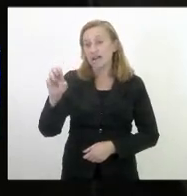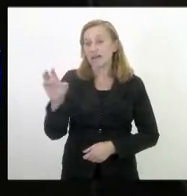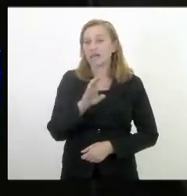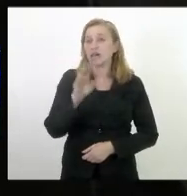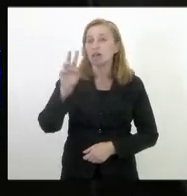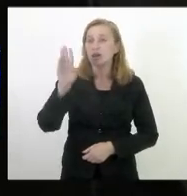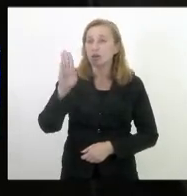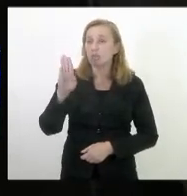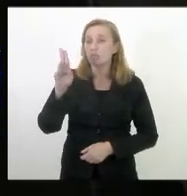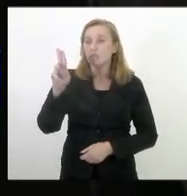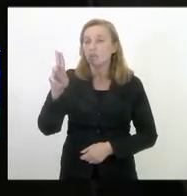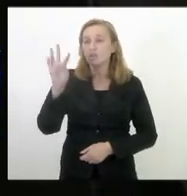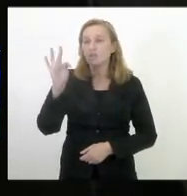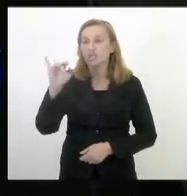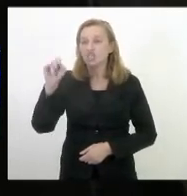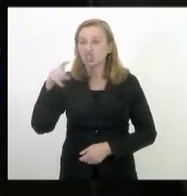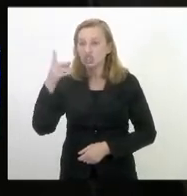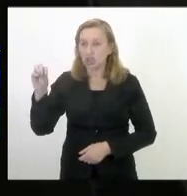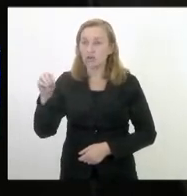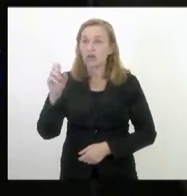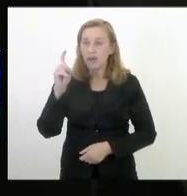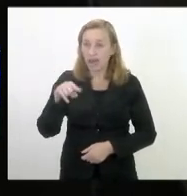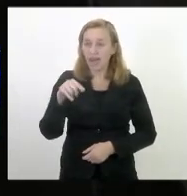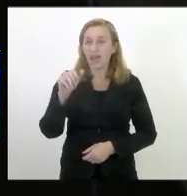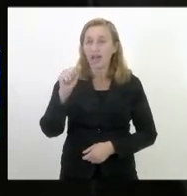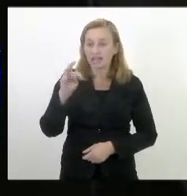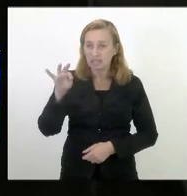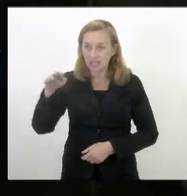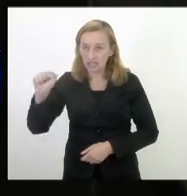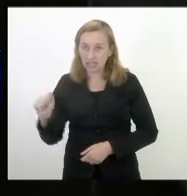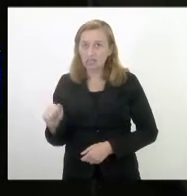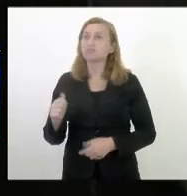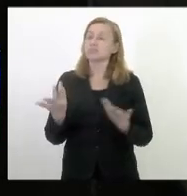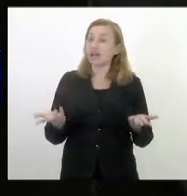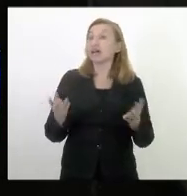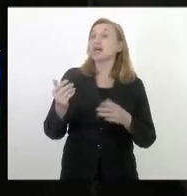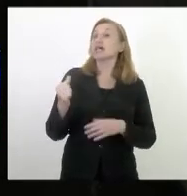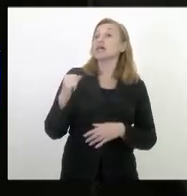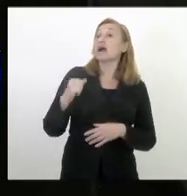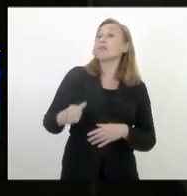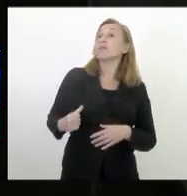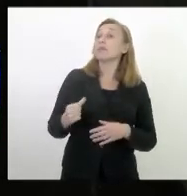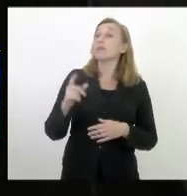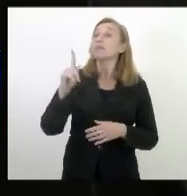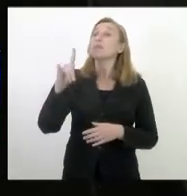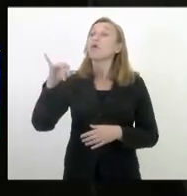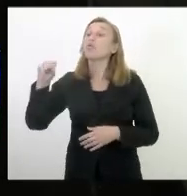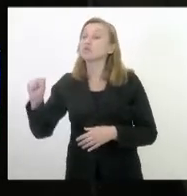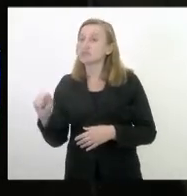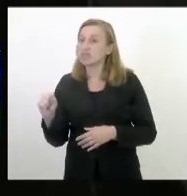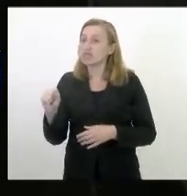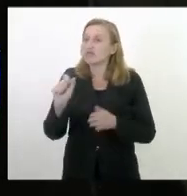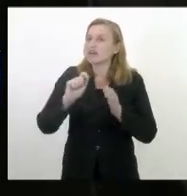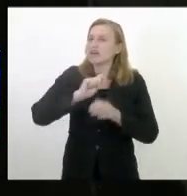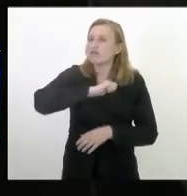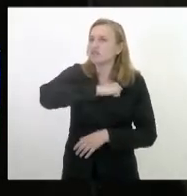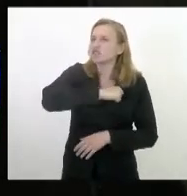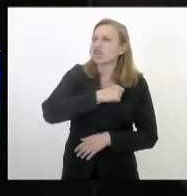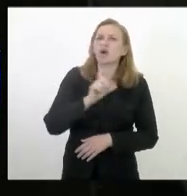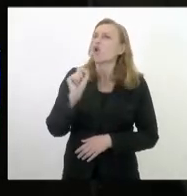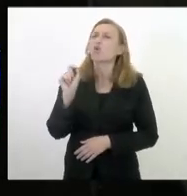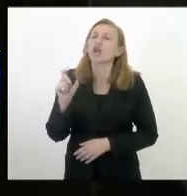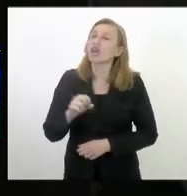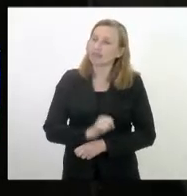dizer, então, das bolsas empresários via benefício fiscal? E aí ninguém fala nada.